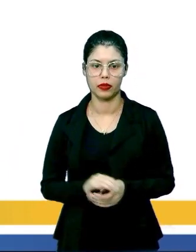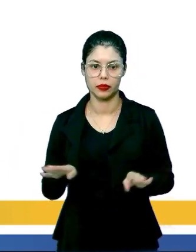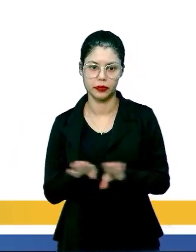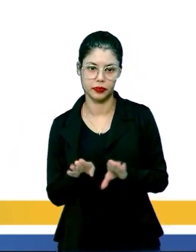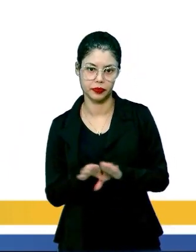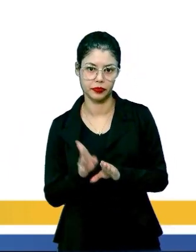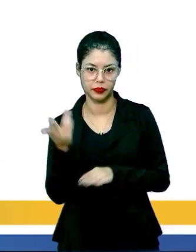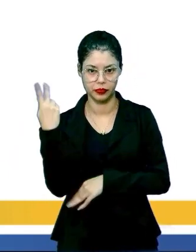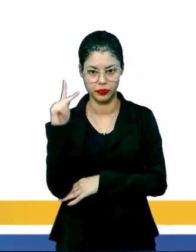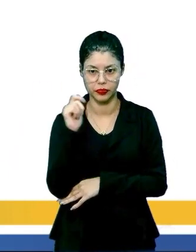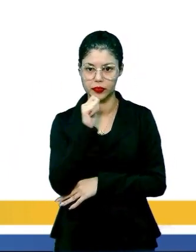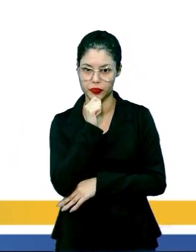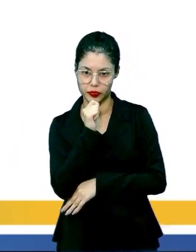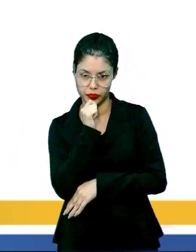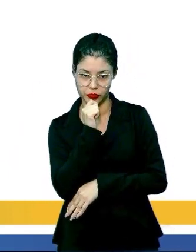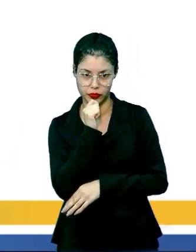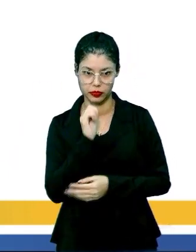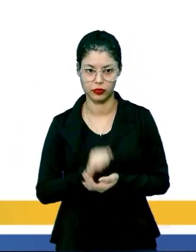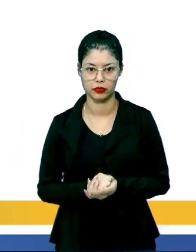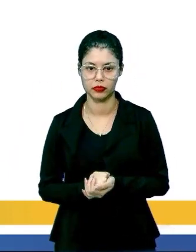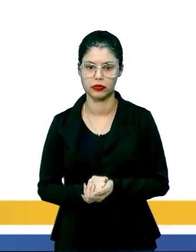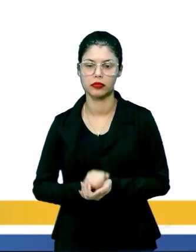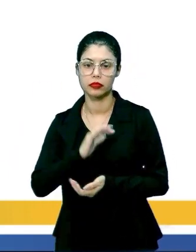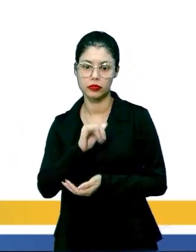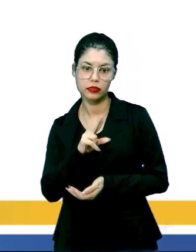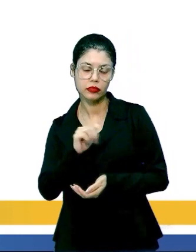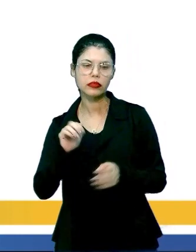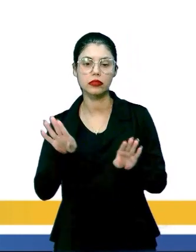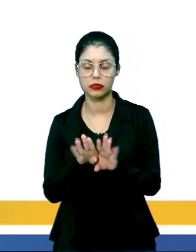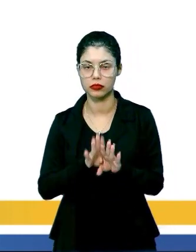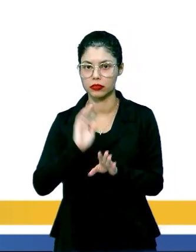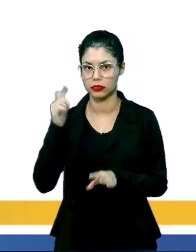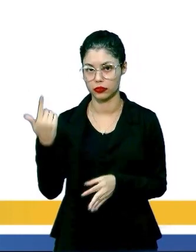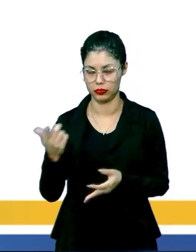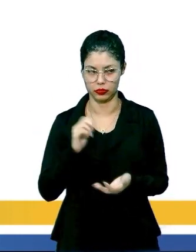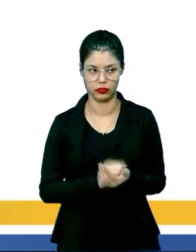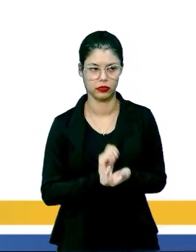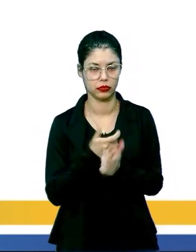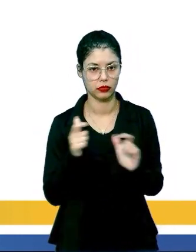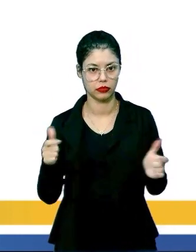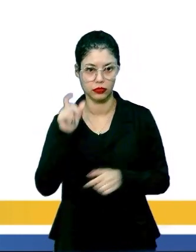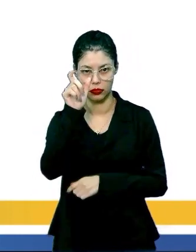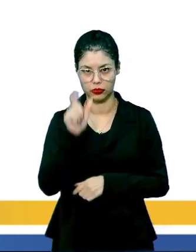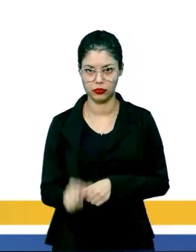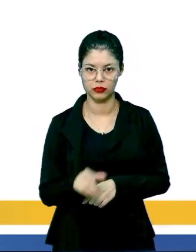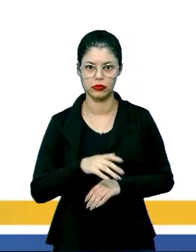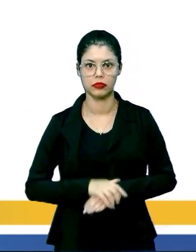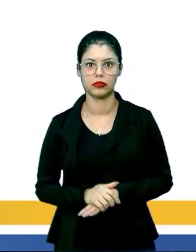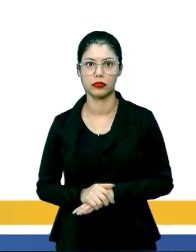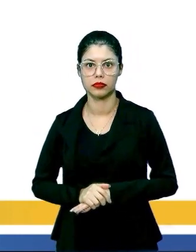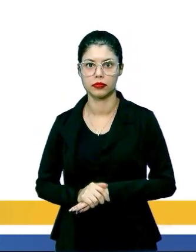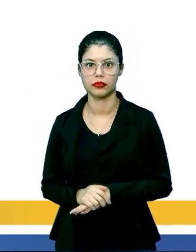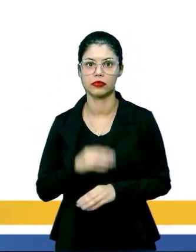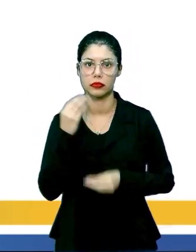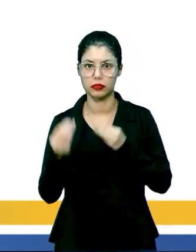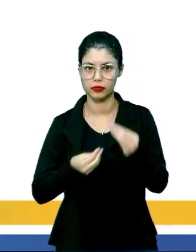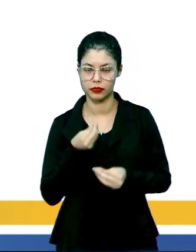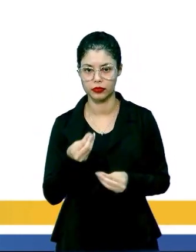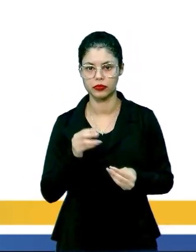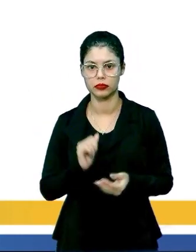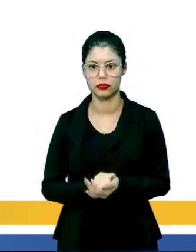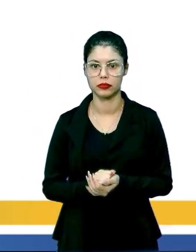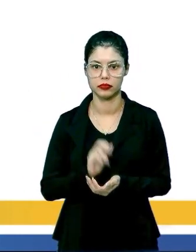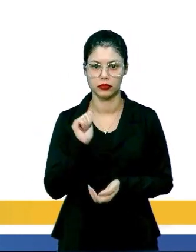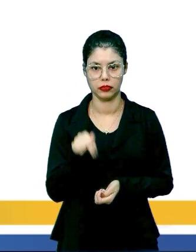nesse período. Além do Cabeleiro e do João Calango, também tinha outros grandes personagens que nós conhecemos, como